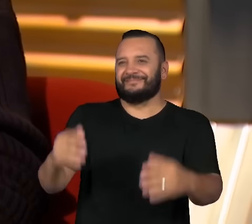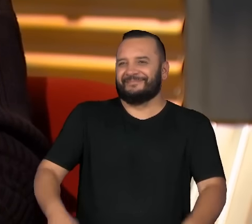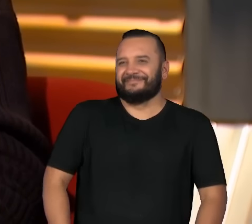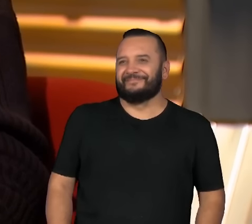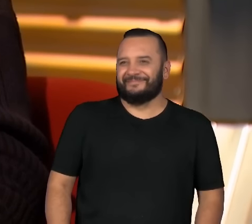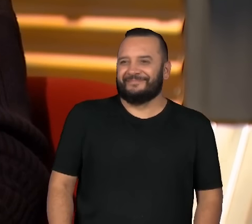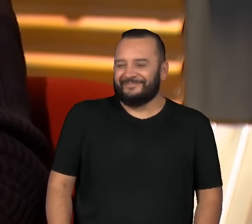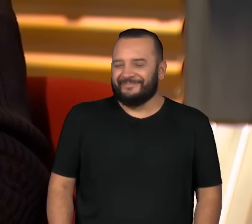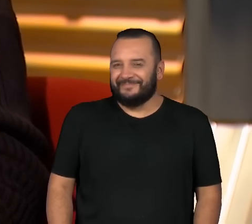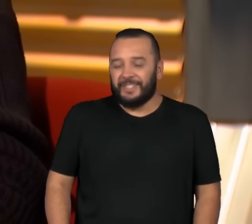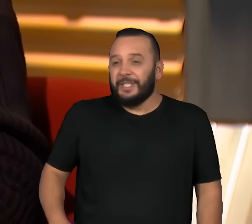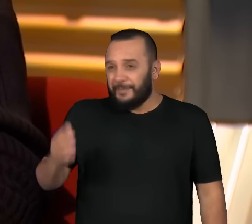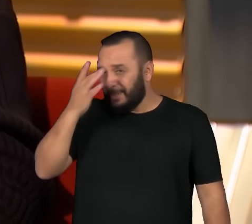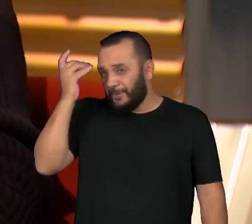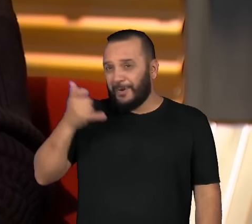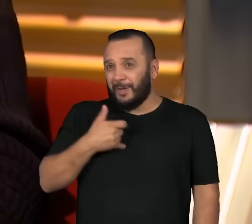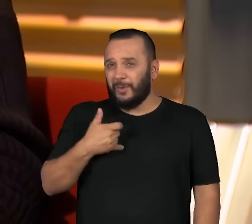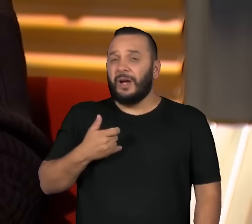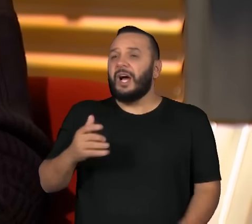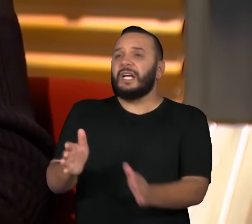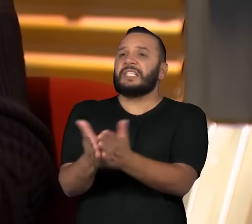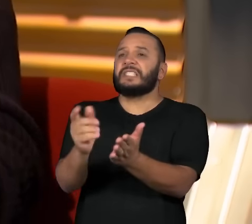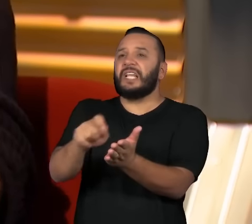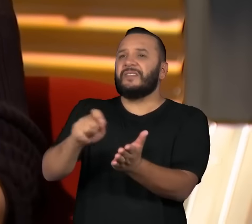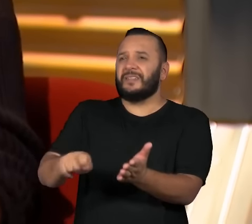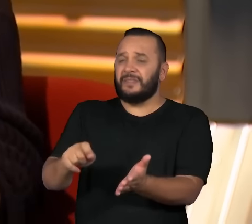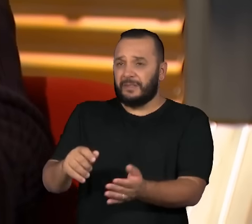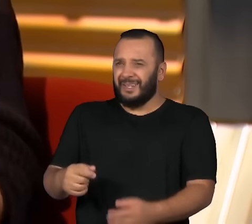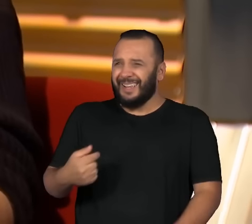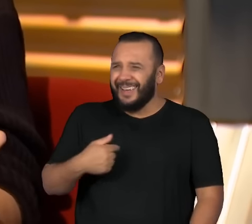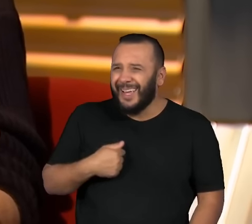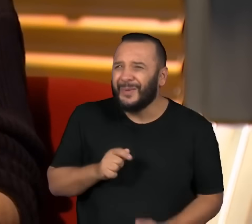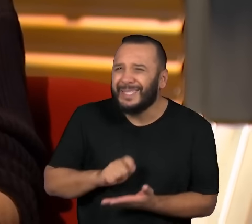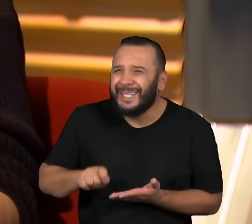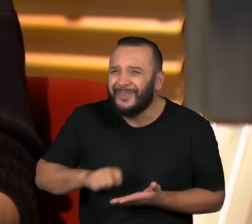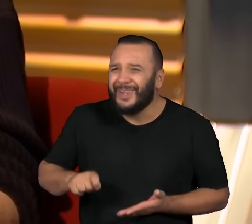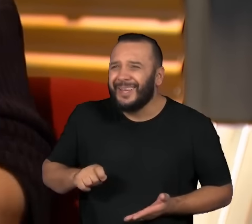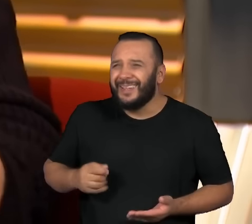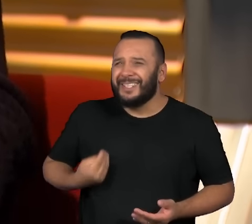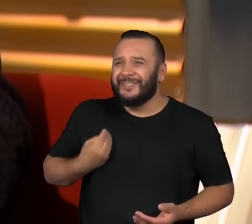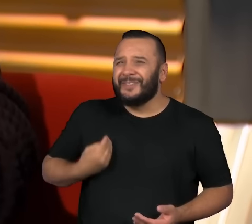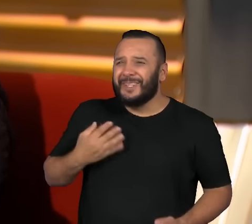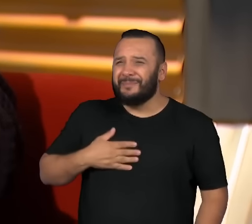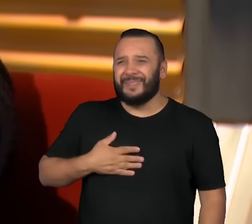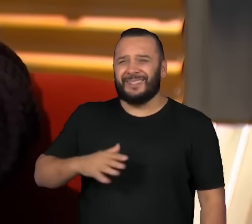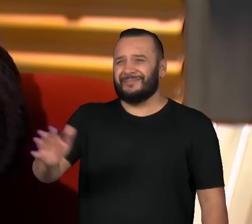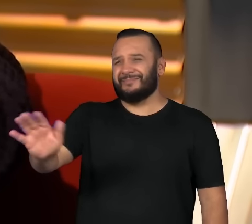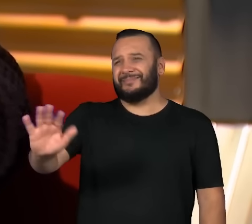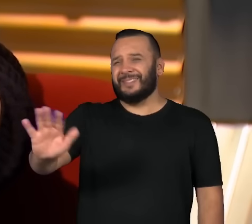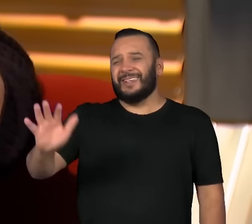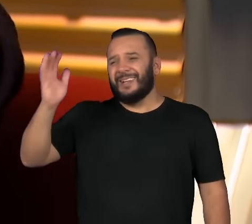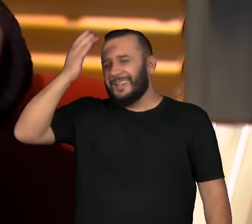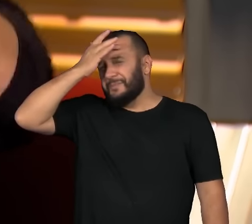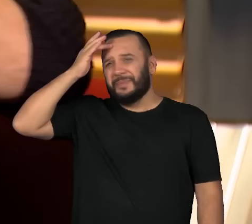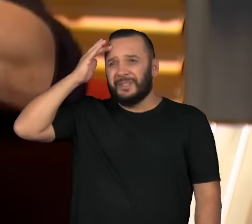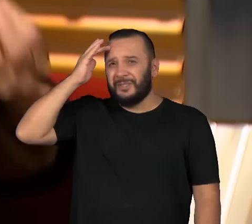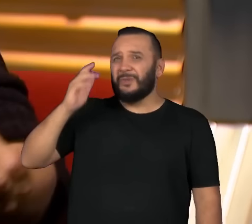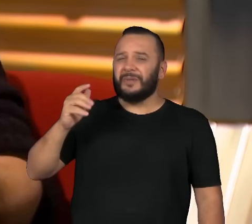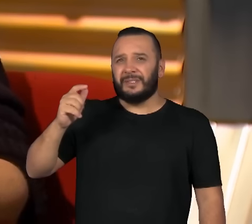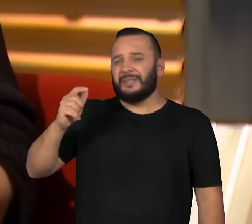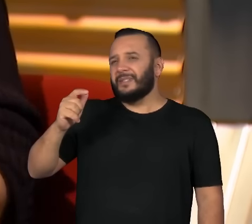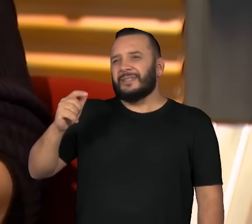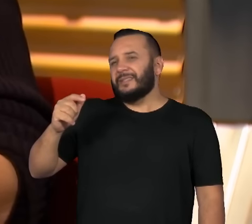Assim, falaram pra mim, pô, por que você não escreve um livro? Por que eu vou escrever a biografia de mim mesmo? Que importa as pessoas acharem, verem o que eu